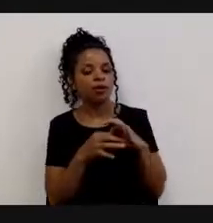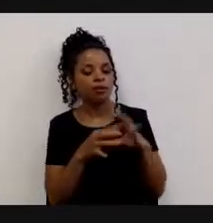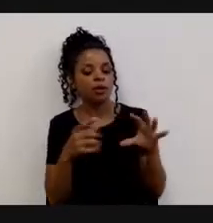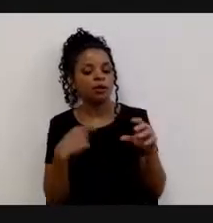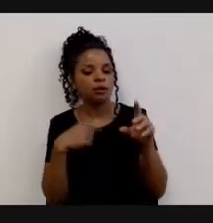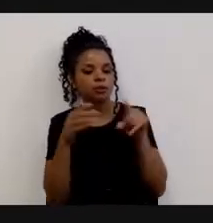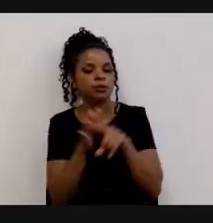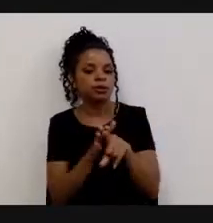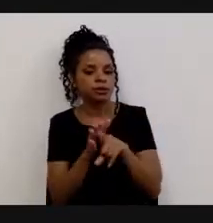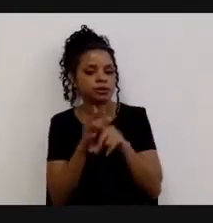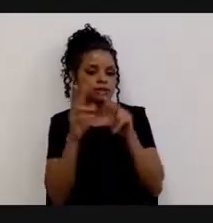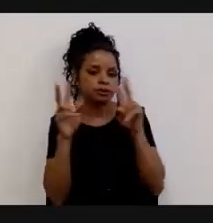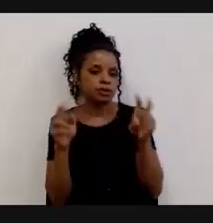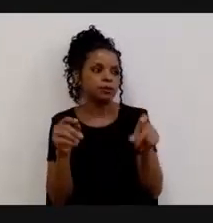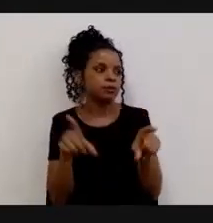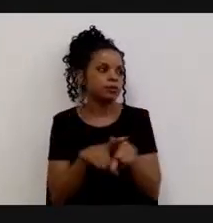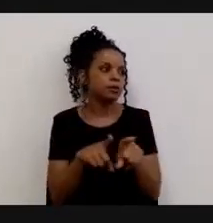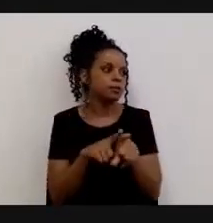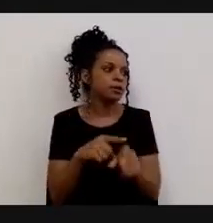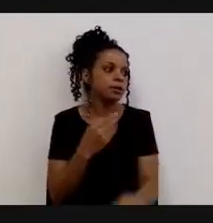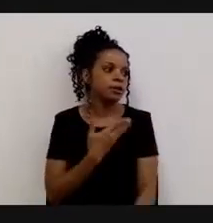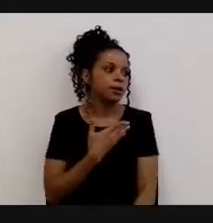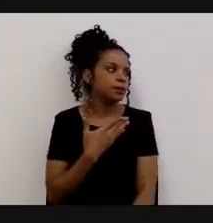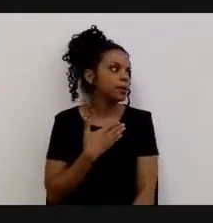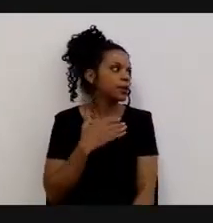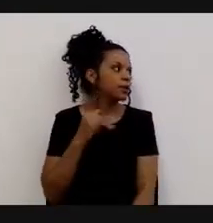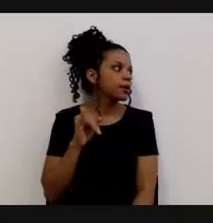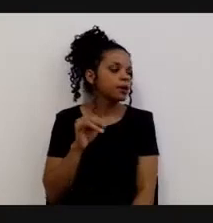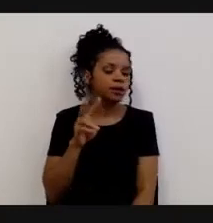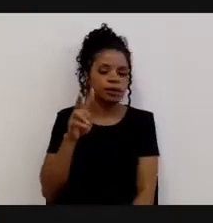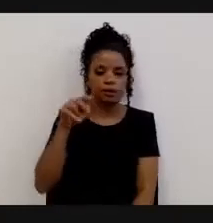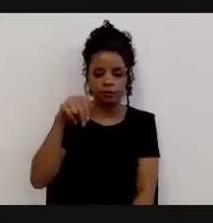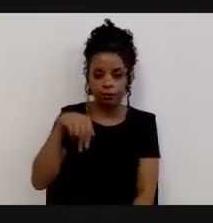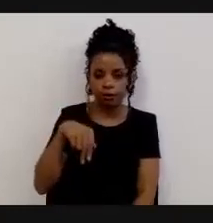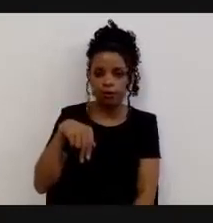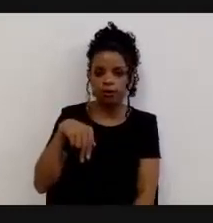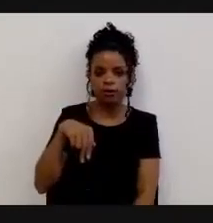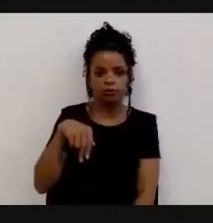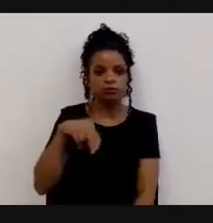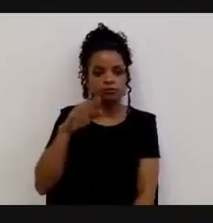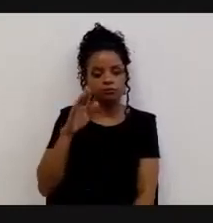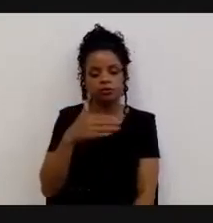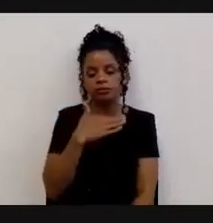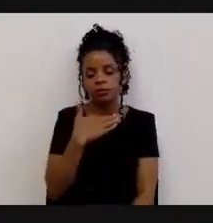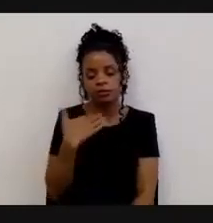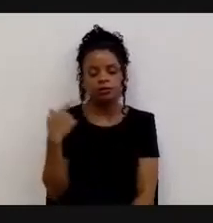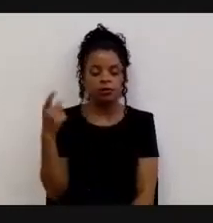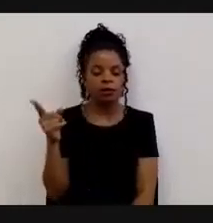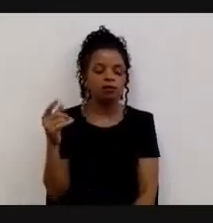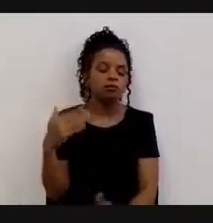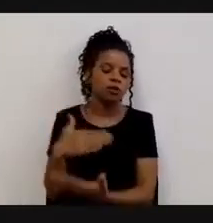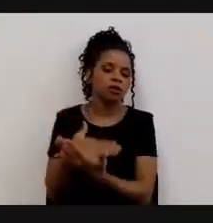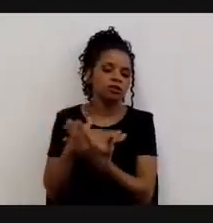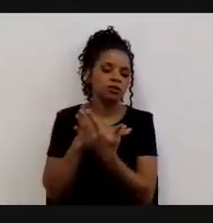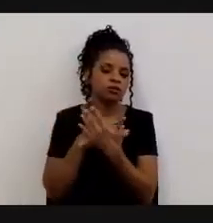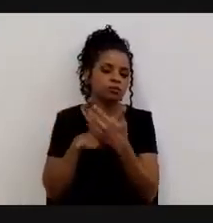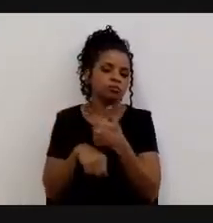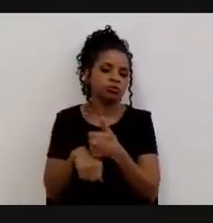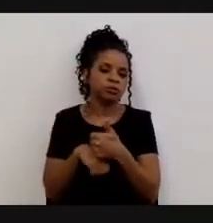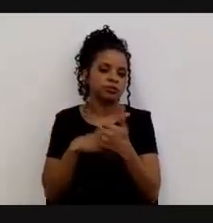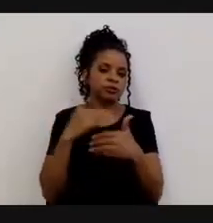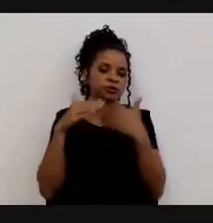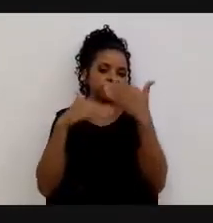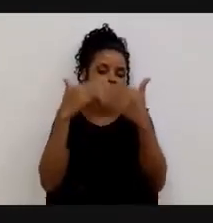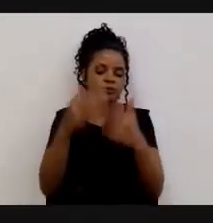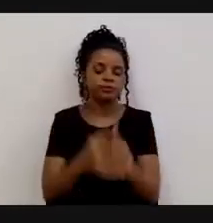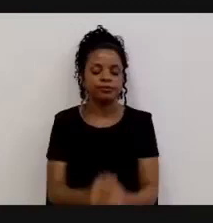assunto, e meu amigo Ivan, em memória, que me ajudou muito na minha trajetória profissional. É um